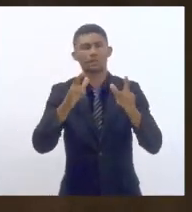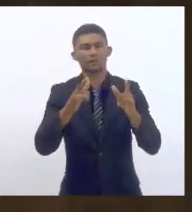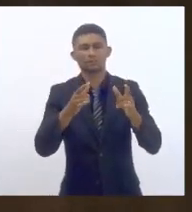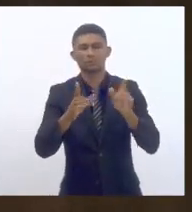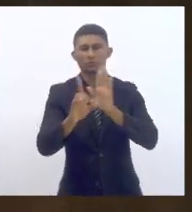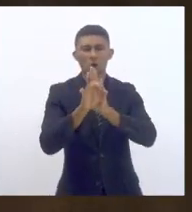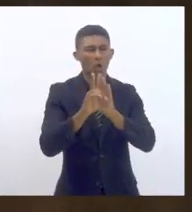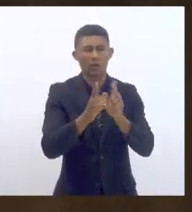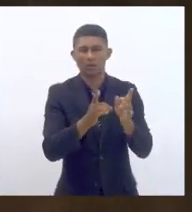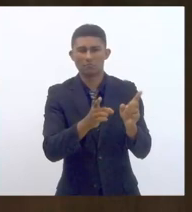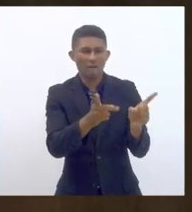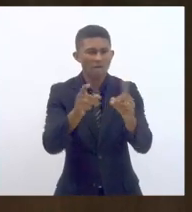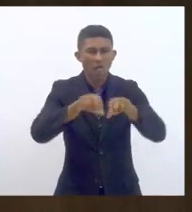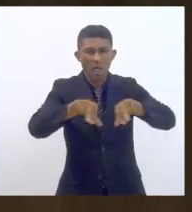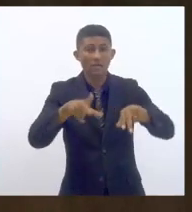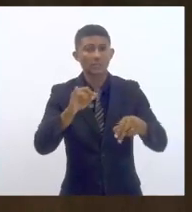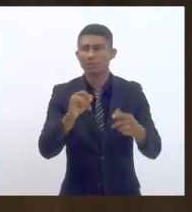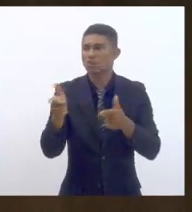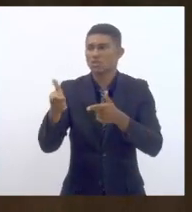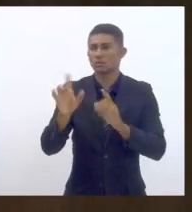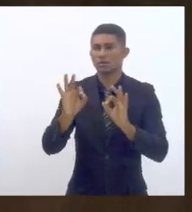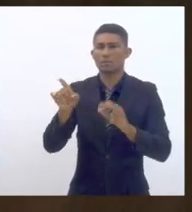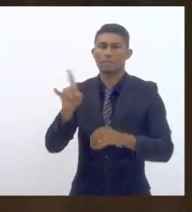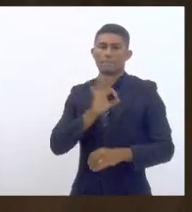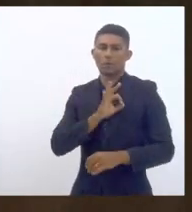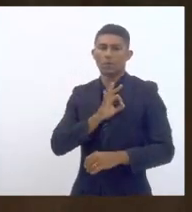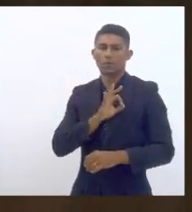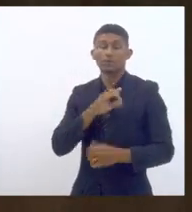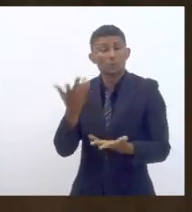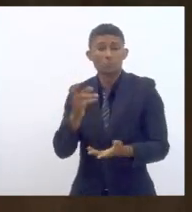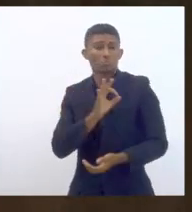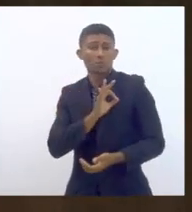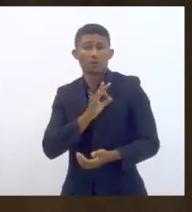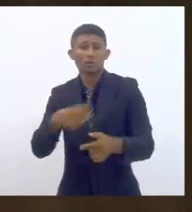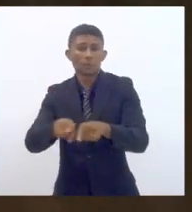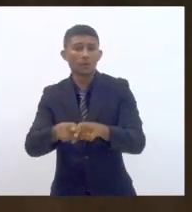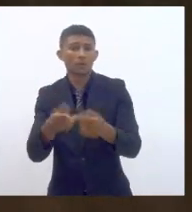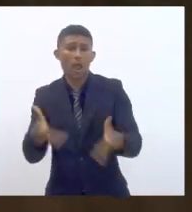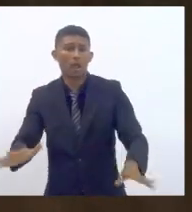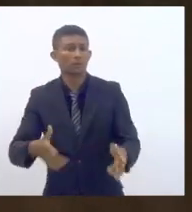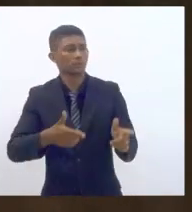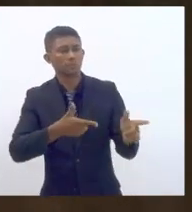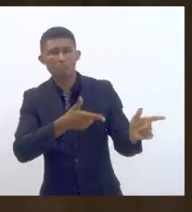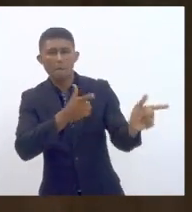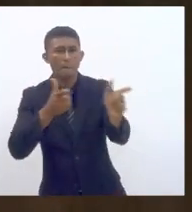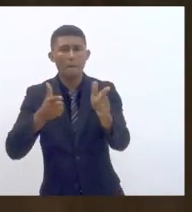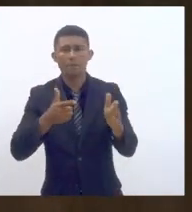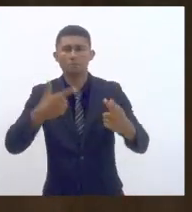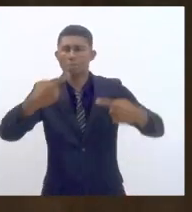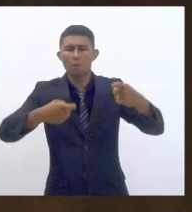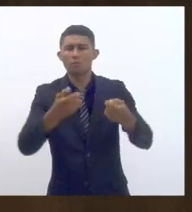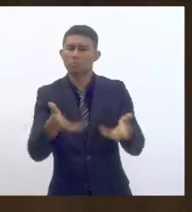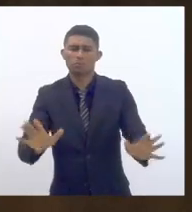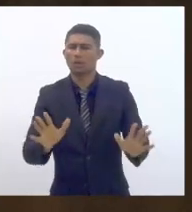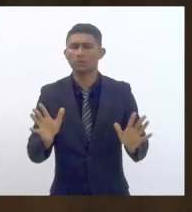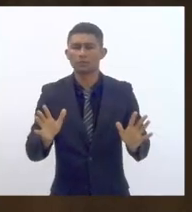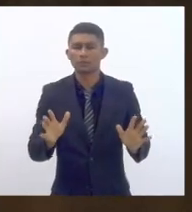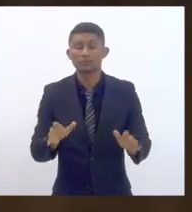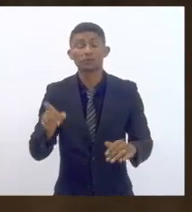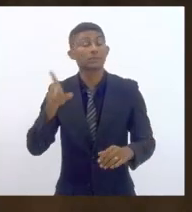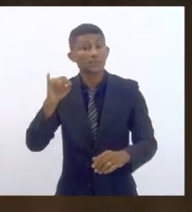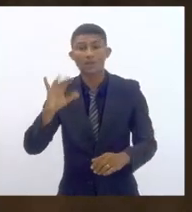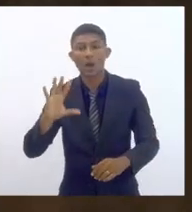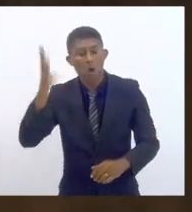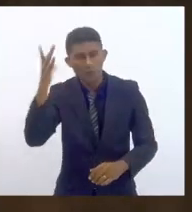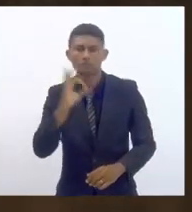darem tiro para cima da polícia, policial nenhum sai de casa querendo trocar tiro. O que eles fazem é aquilo que é necessário no momento